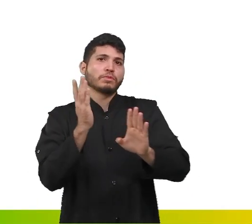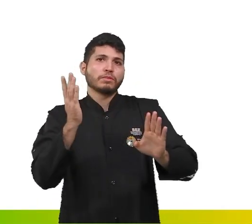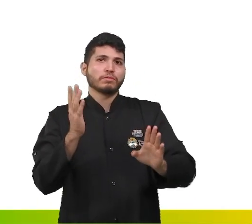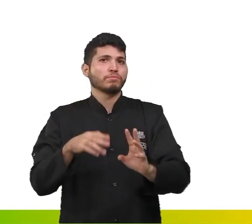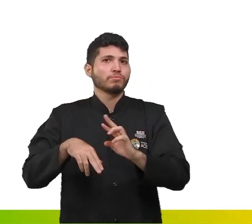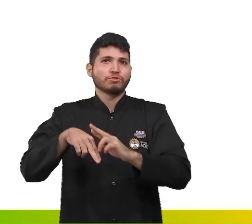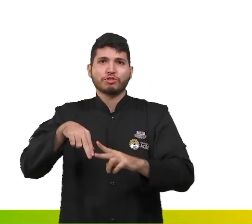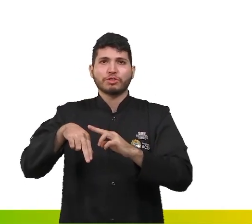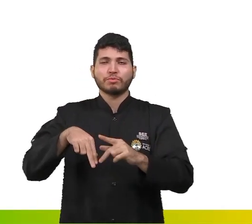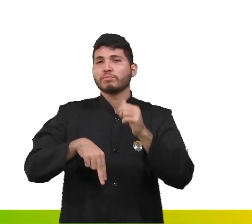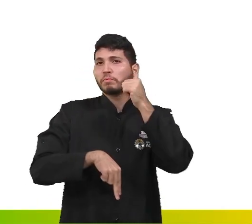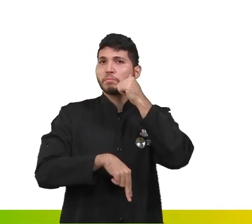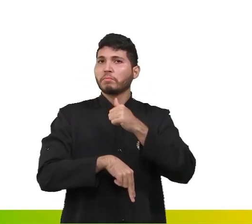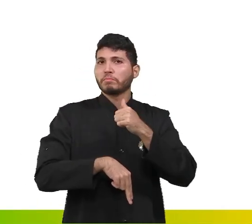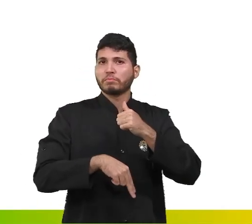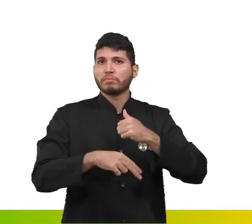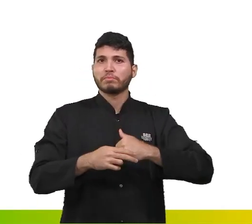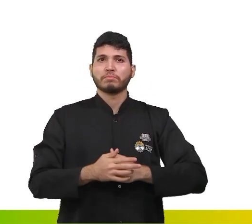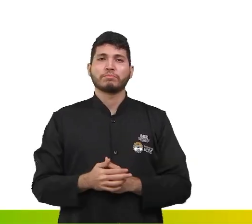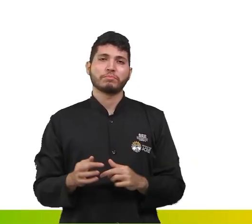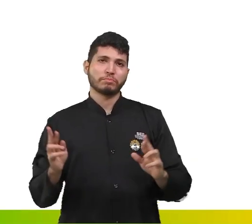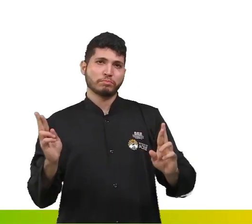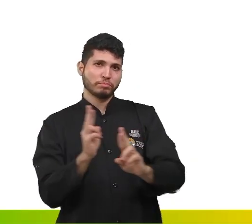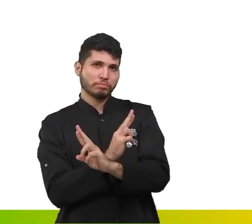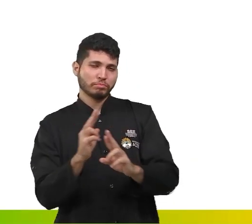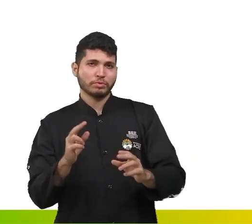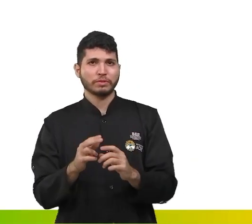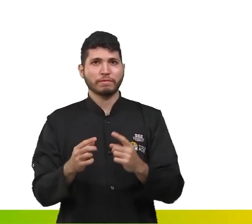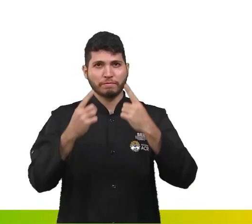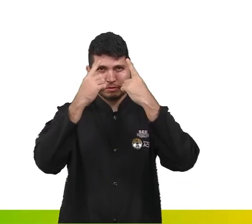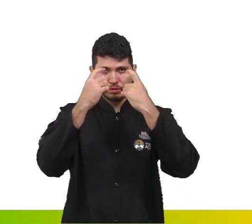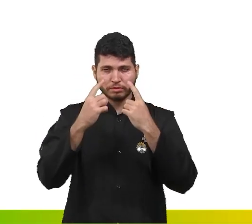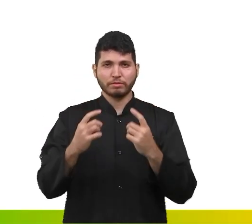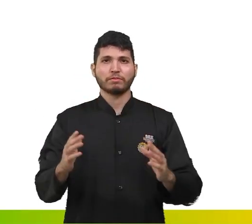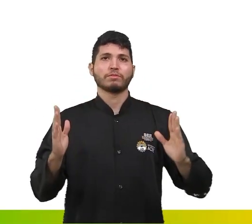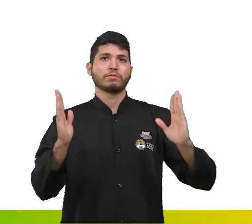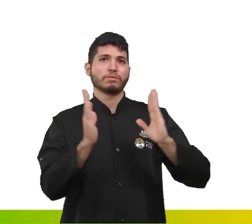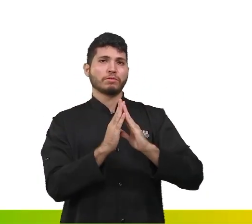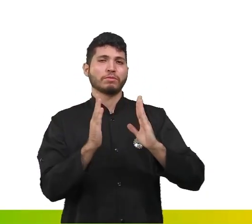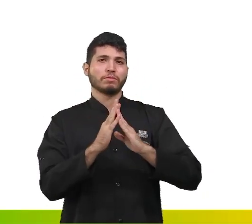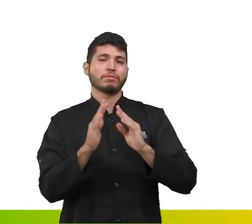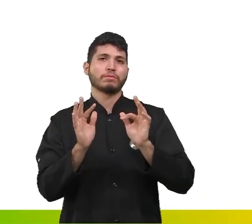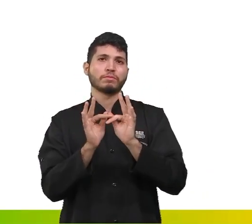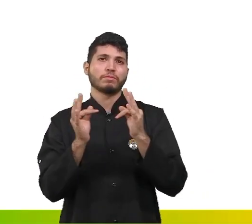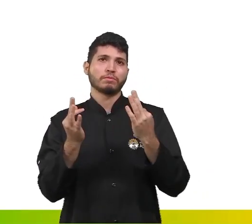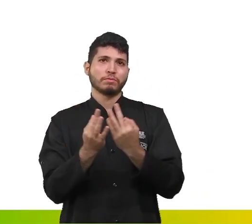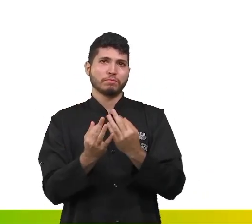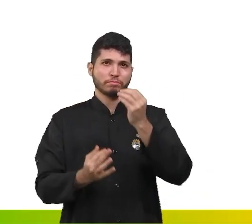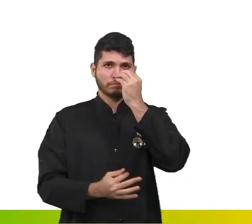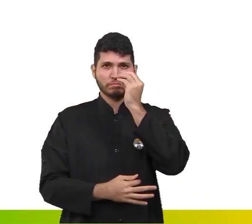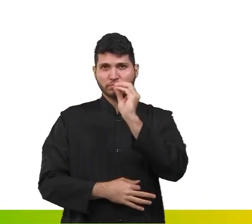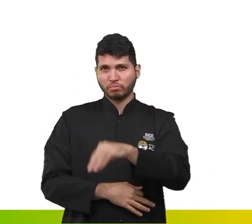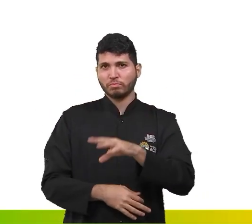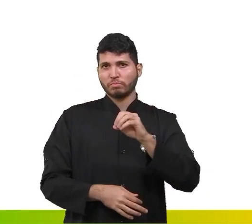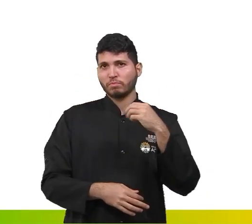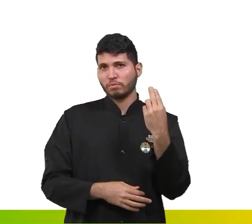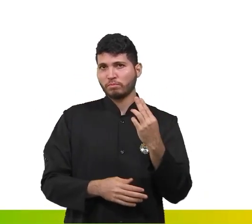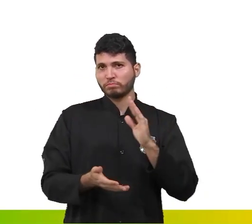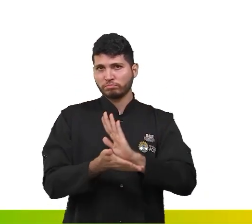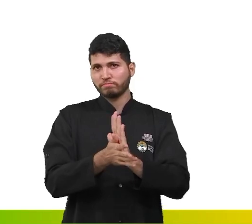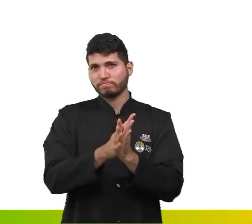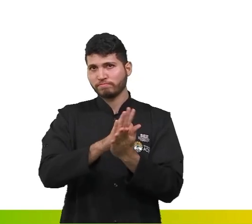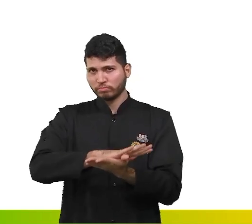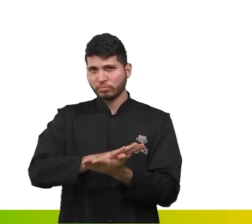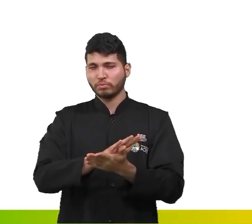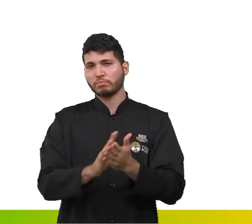mulheres, frequentemente relacionado à violência doméstica e familiar, menosprezo ou discriminação à